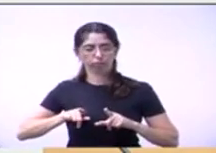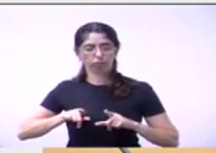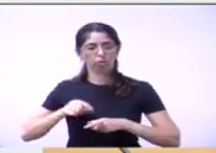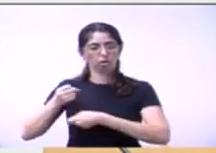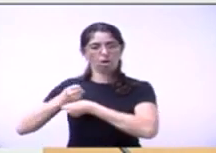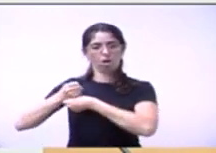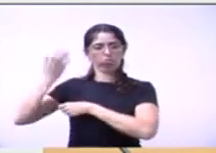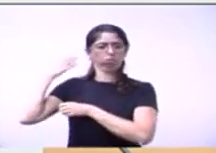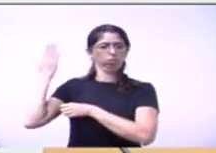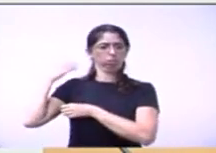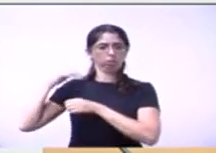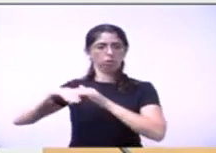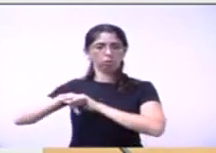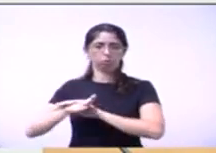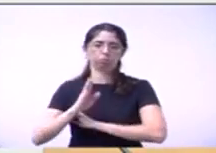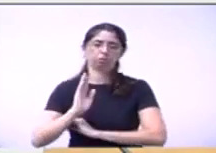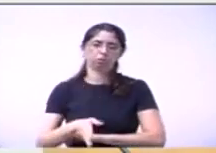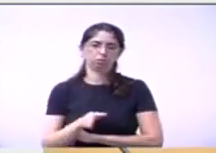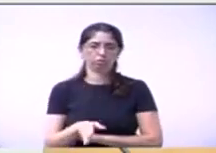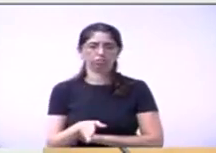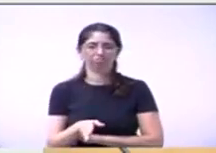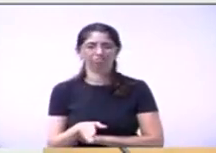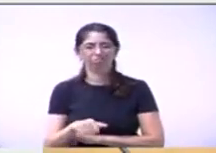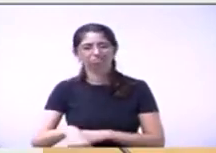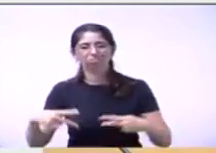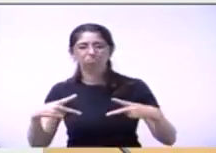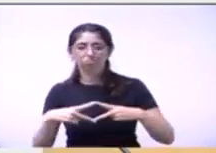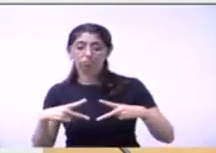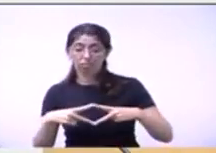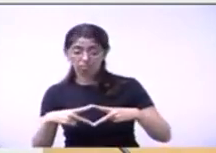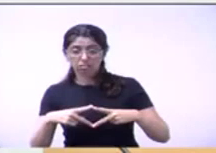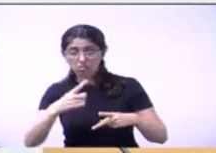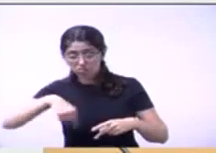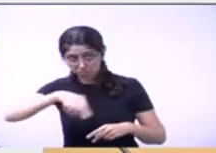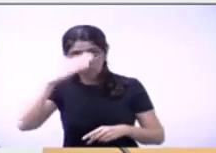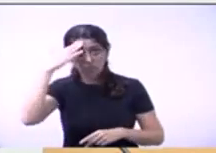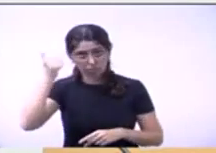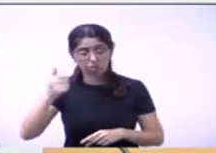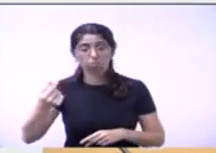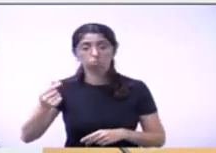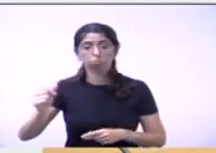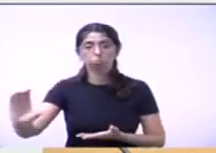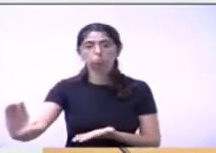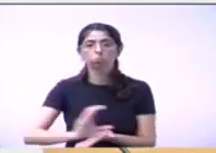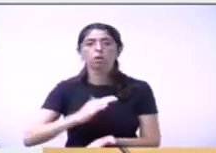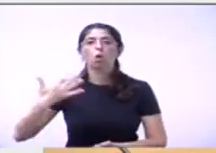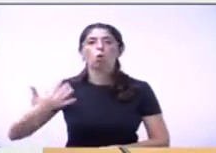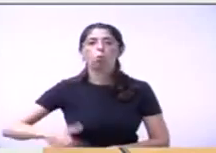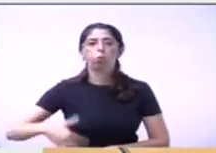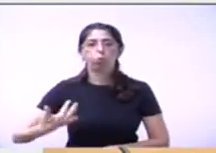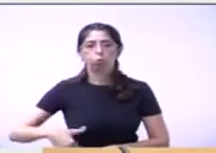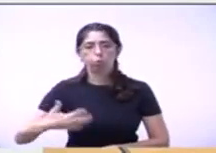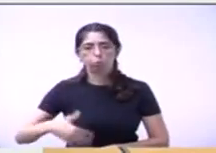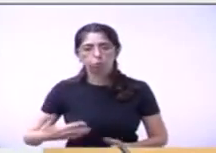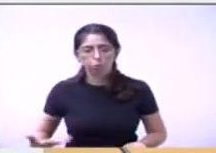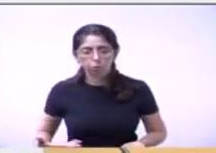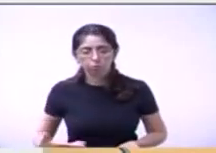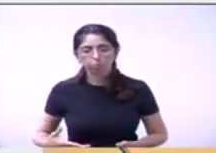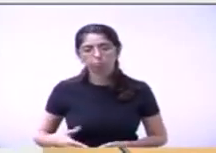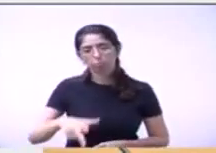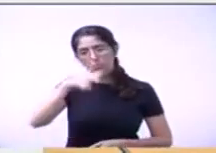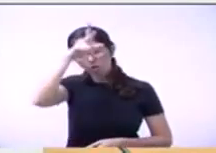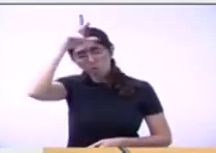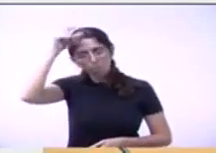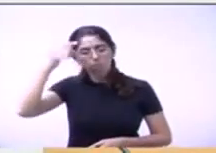nossa cidade. Paulínia é uma das cidades mais ricas da região metropolitana. O prefeito José